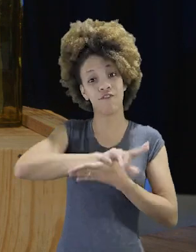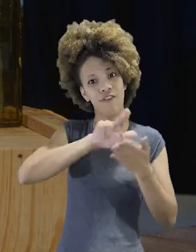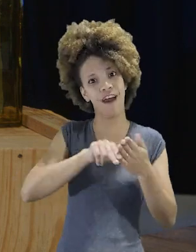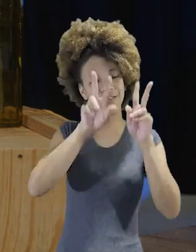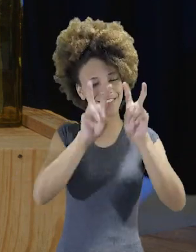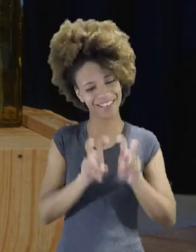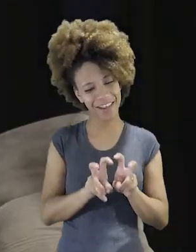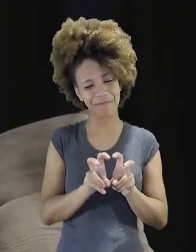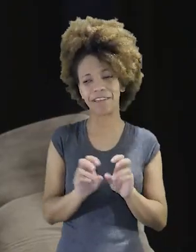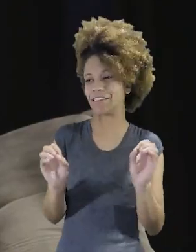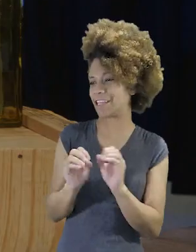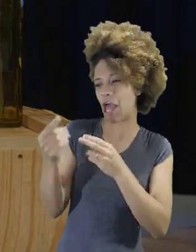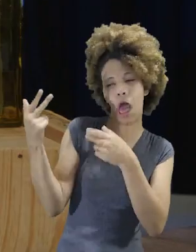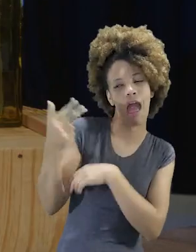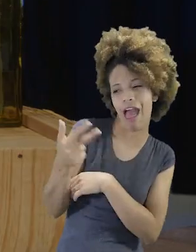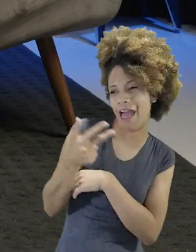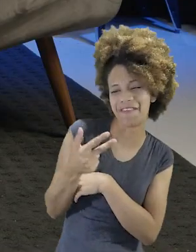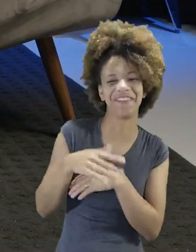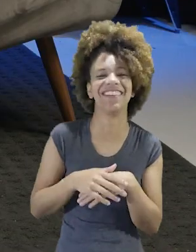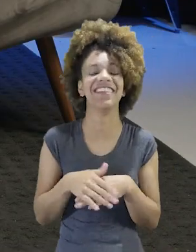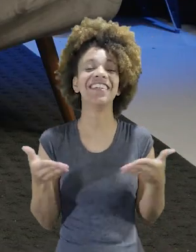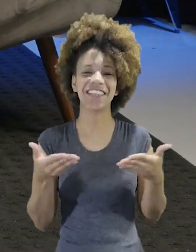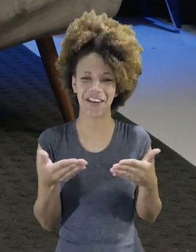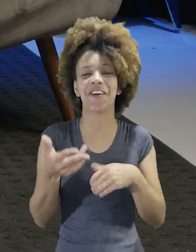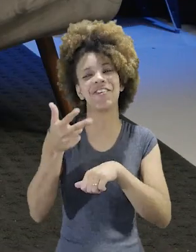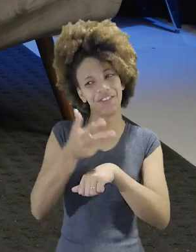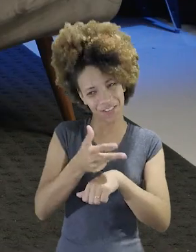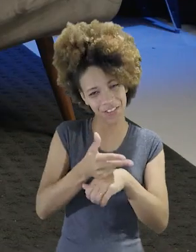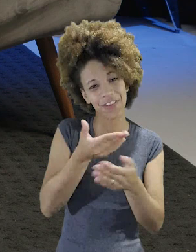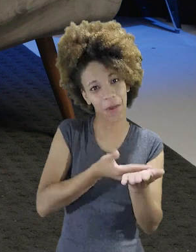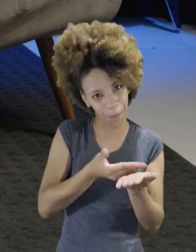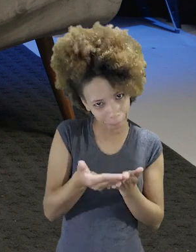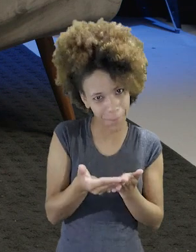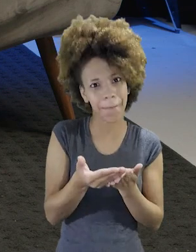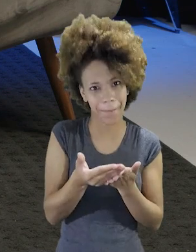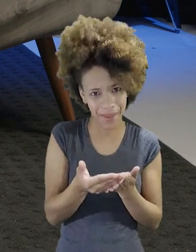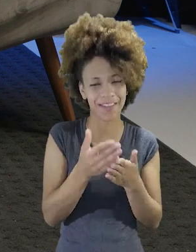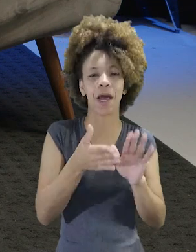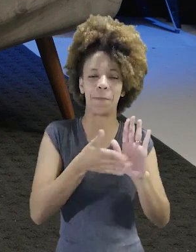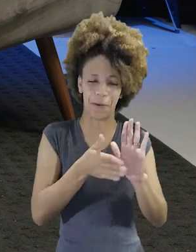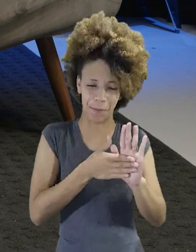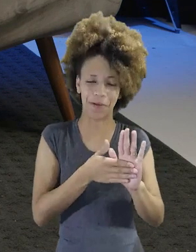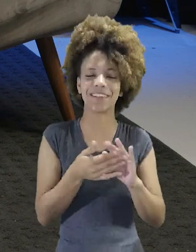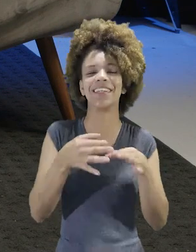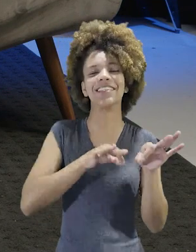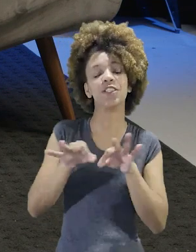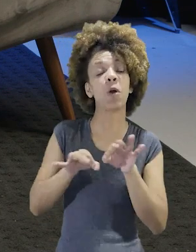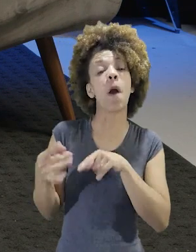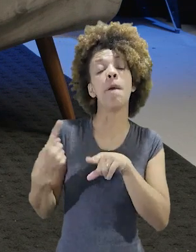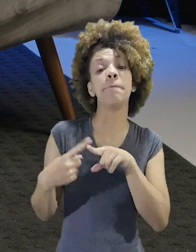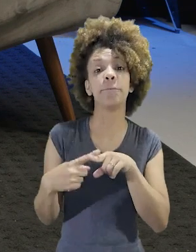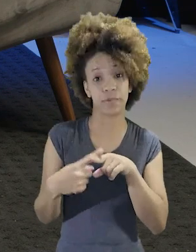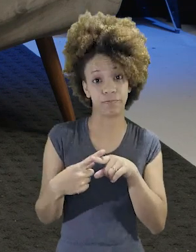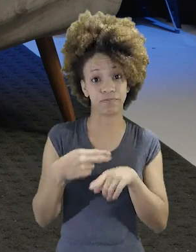vídeo que foi para vários assuntos vários assuntos zero rap E aí agora a gente vai gravar o vídeo que inicialmente inicialmente Inicial desse projeto